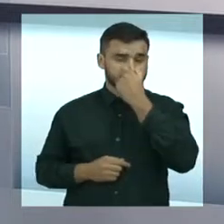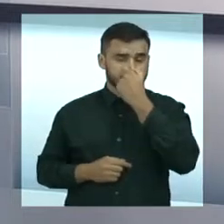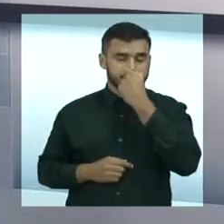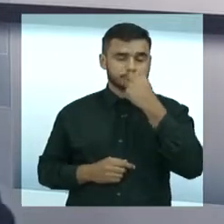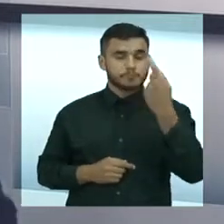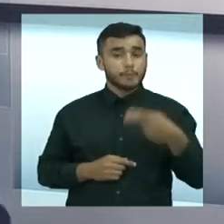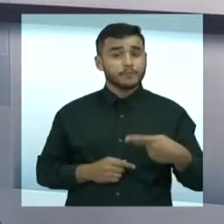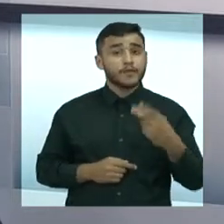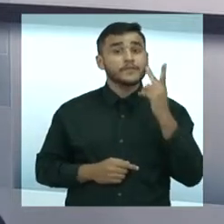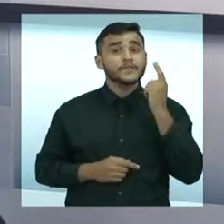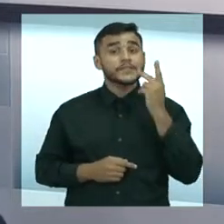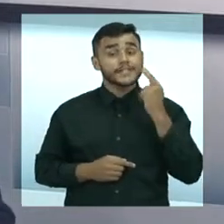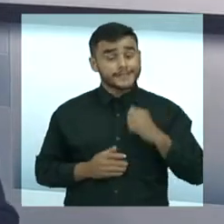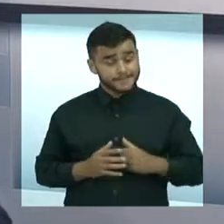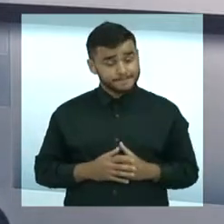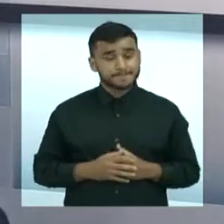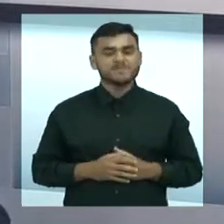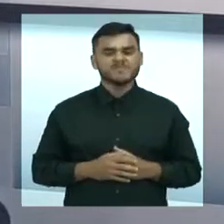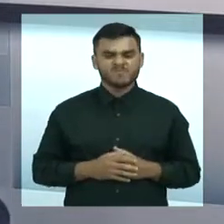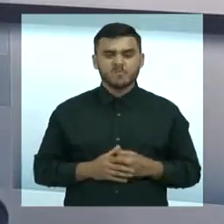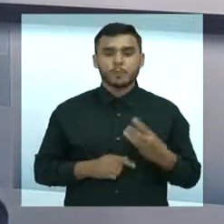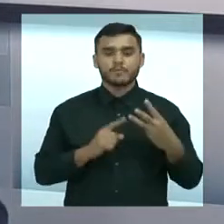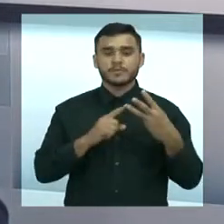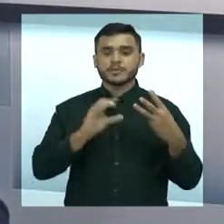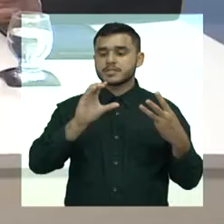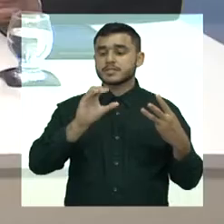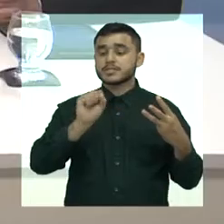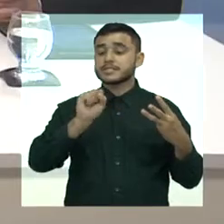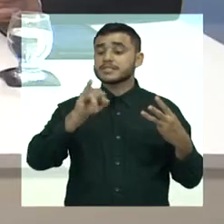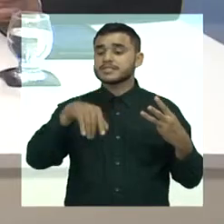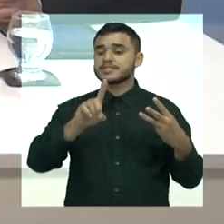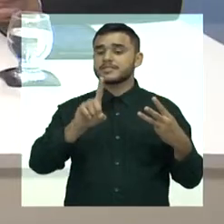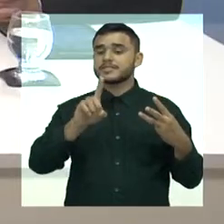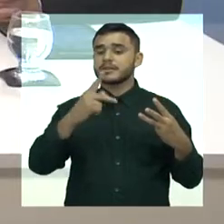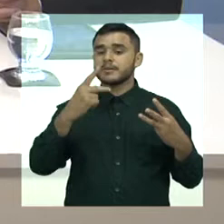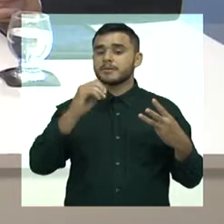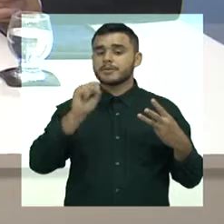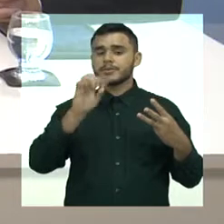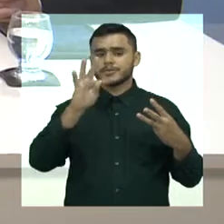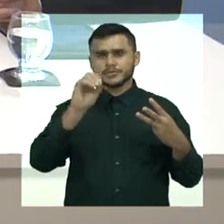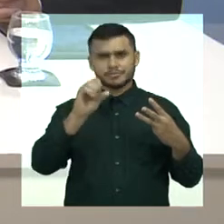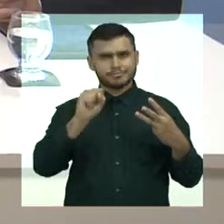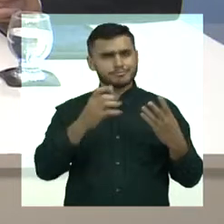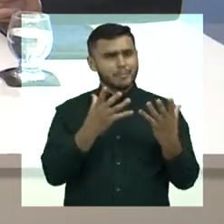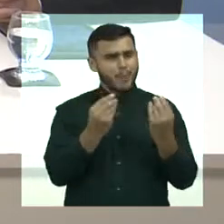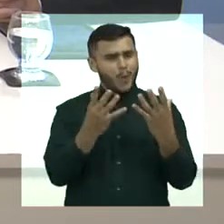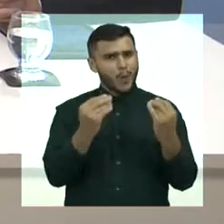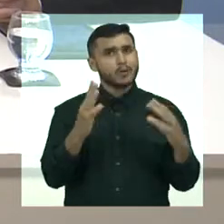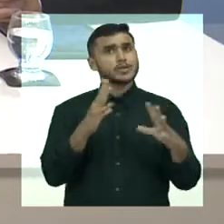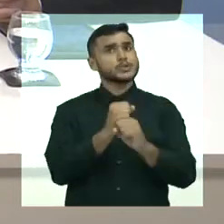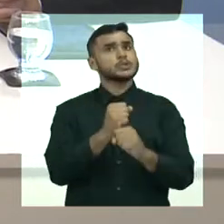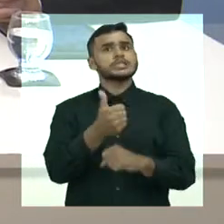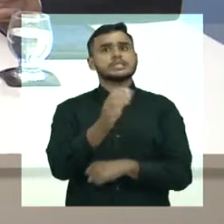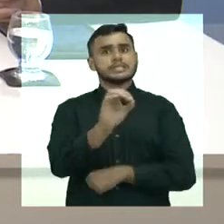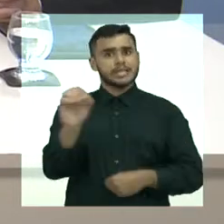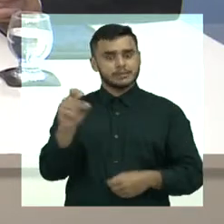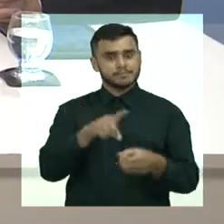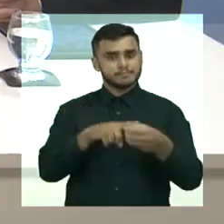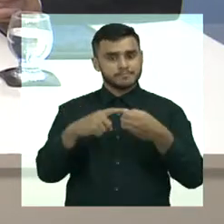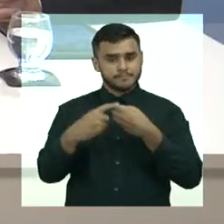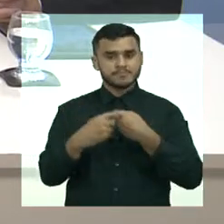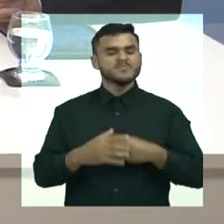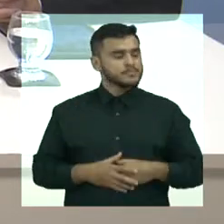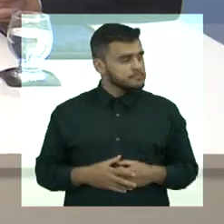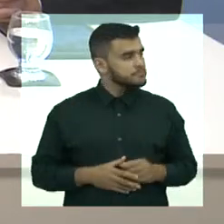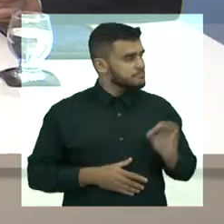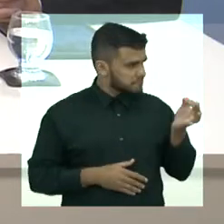aqui no município de Fortaleza, o Sindipostos também e outras mais de 100 entidades e empresas, Luiz Cláudio